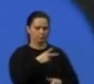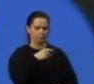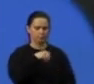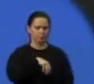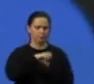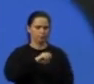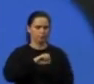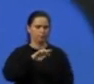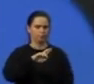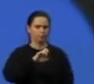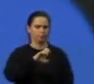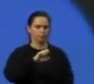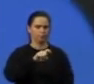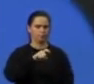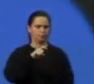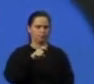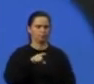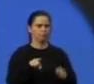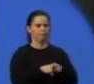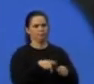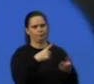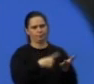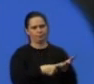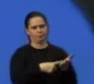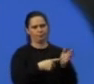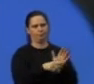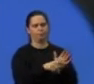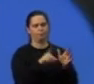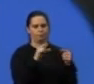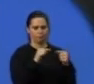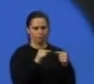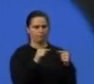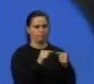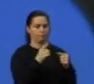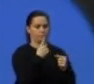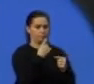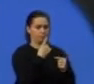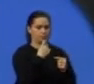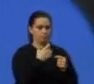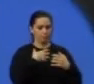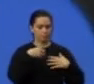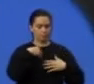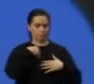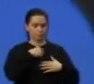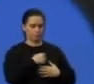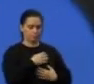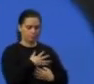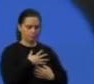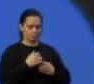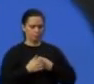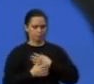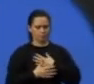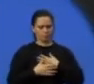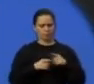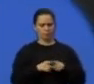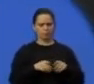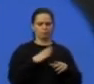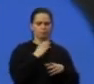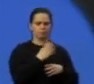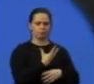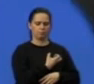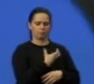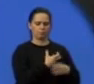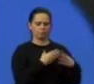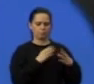hemotórax, que é definido como a presença de sangue na cavidade torácica, ou tamponamento cardíaco com lesão